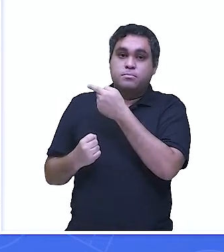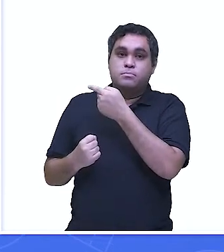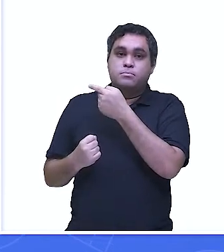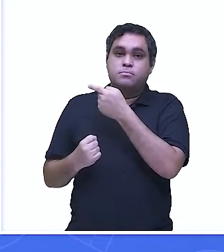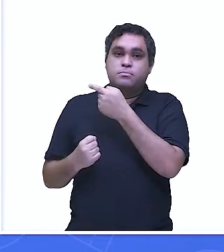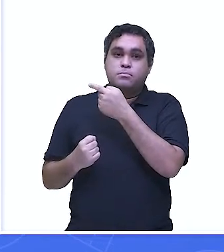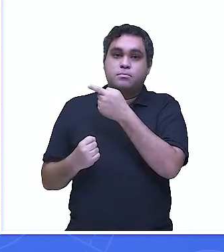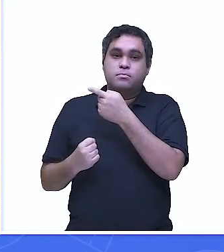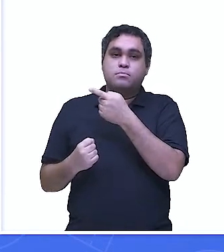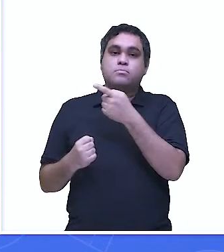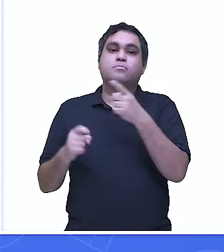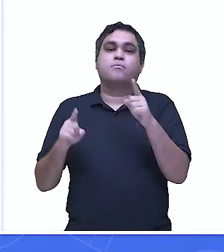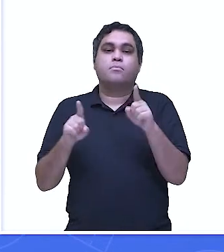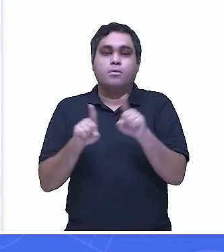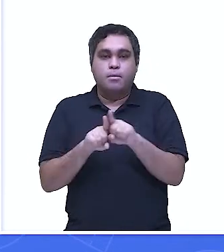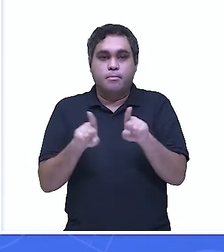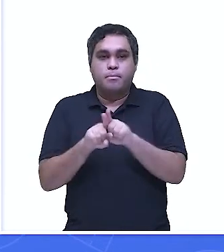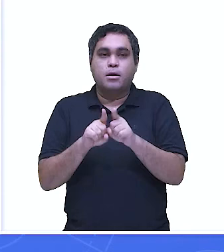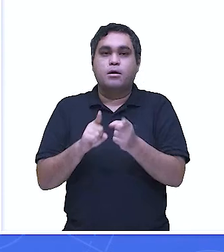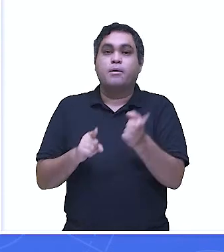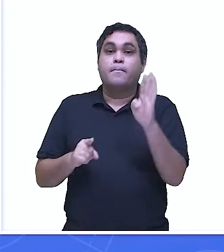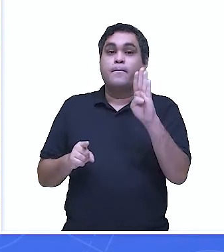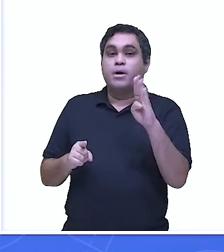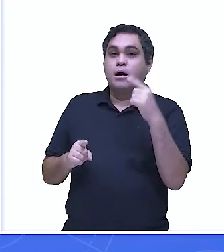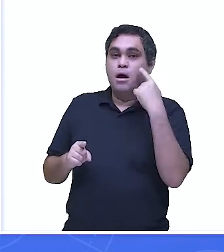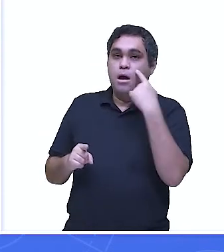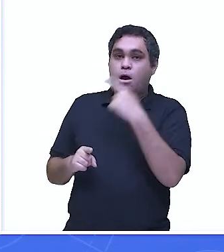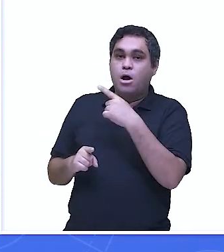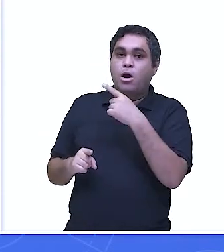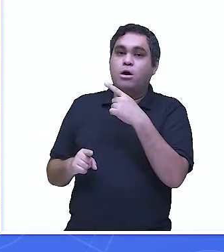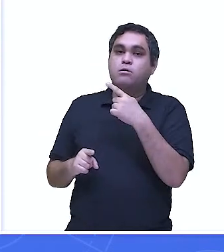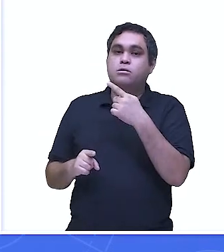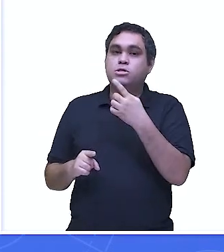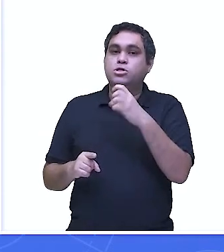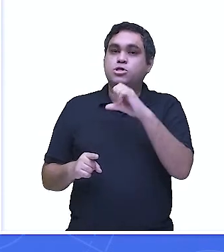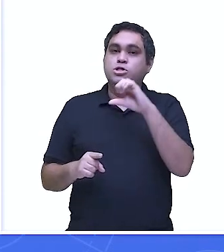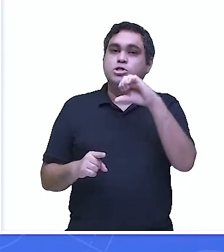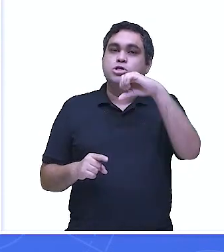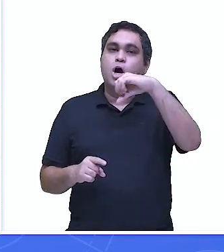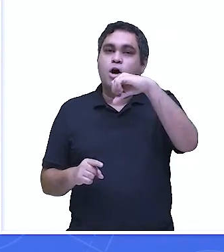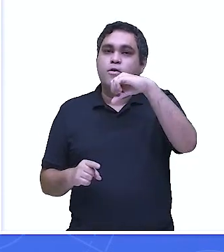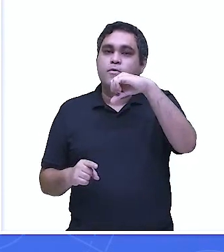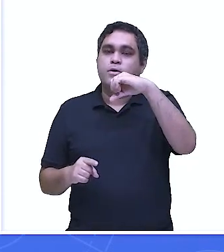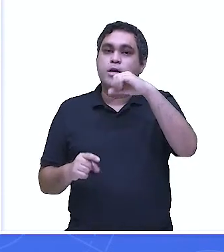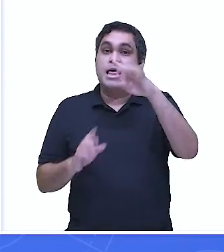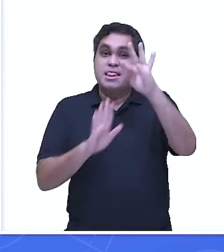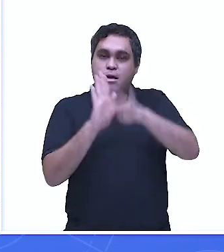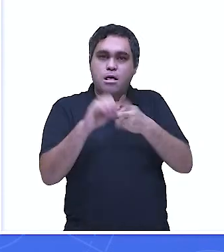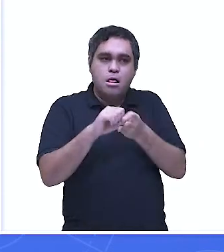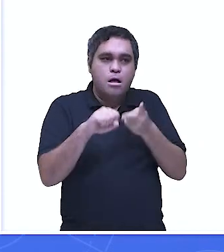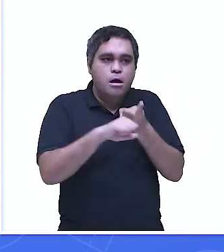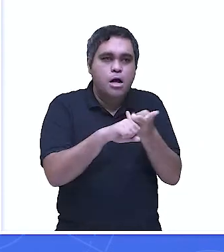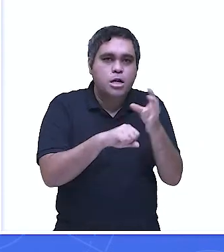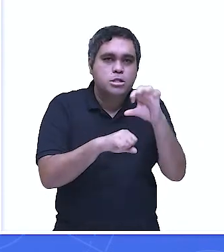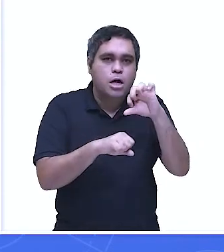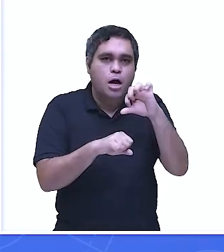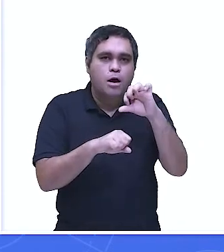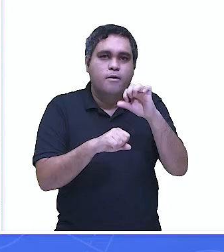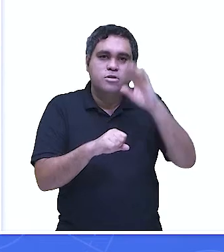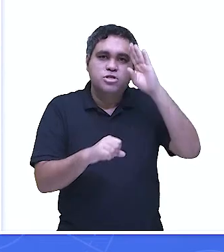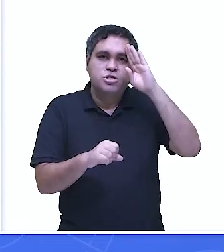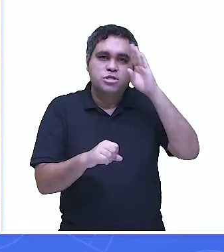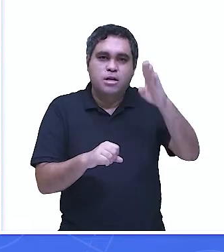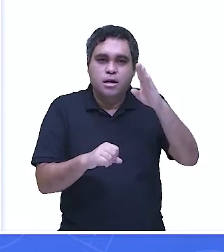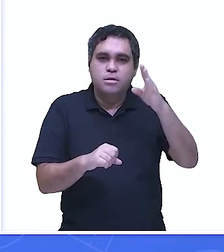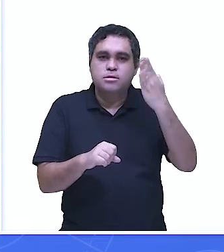9 dioramas. Olha aqui um numeral. Então, corre para o texto e vai em busca desse numeral. Letra C.